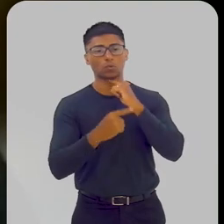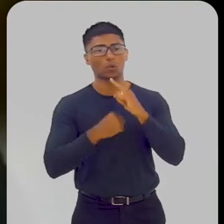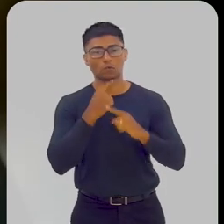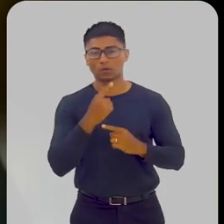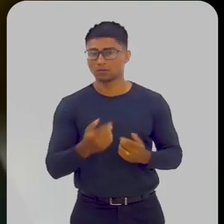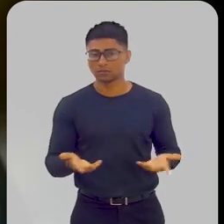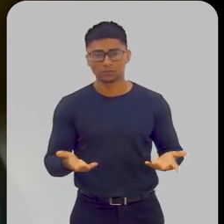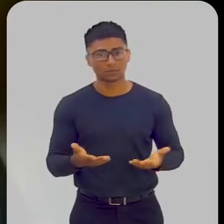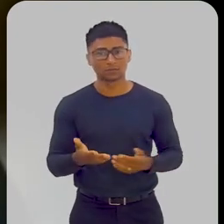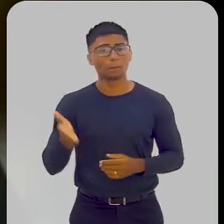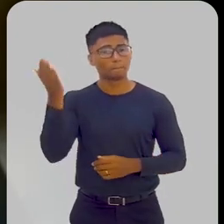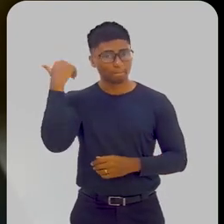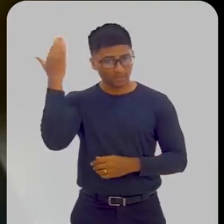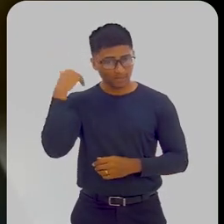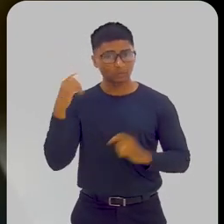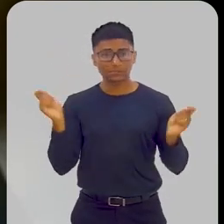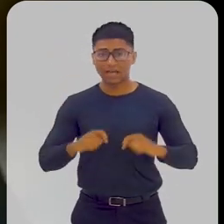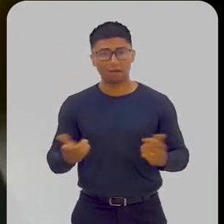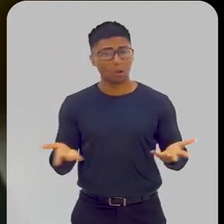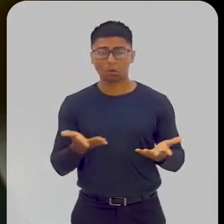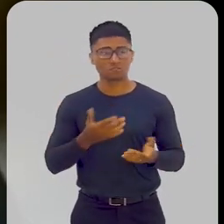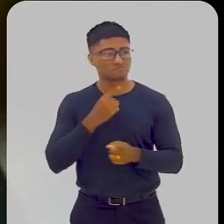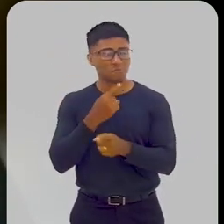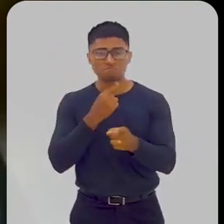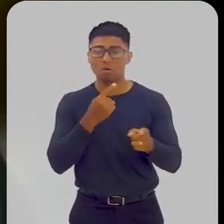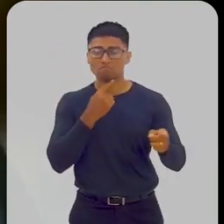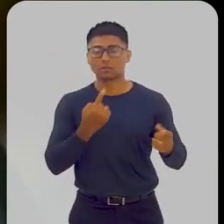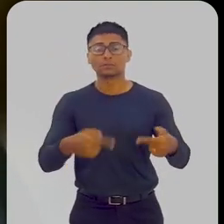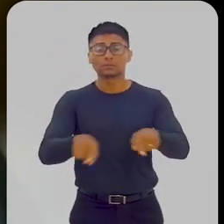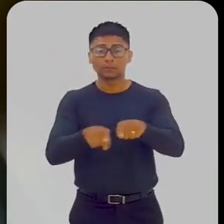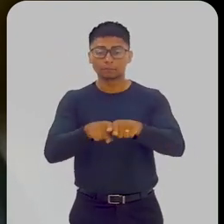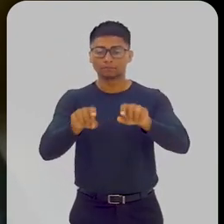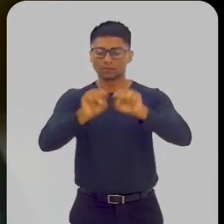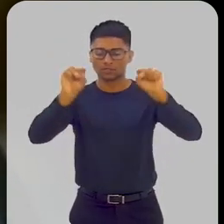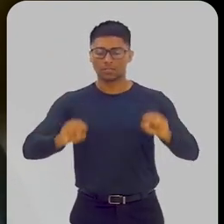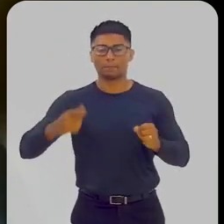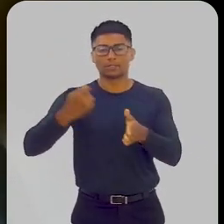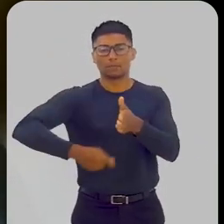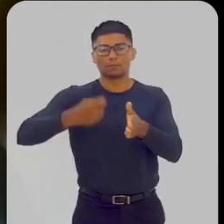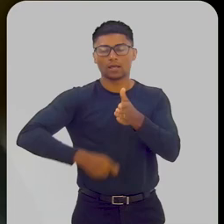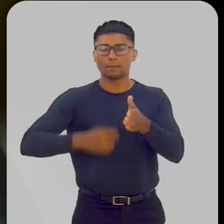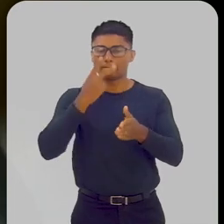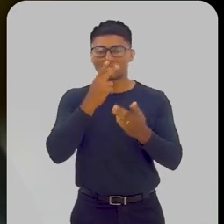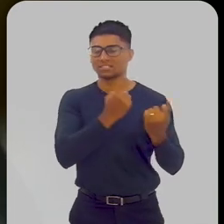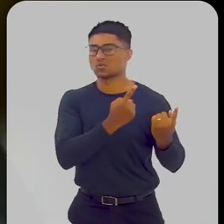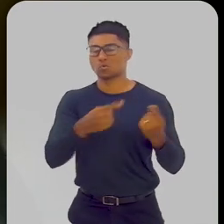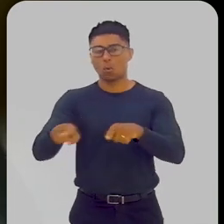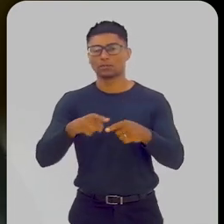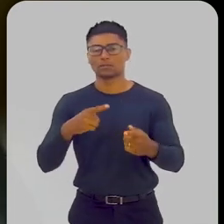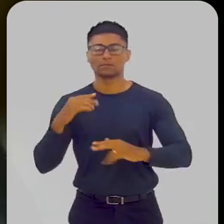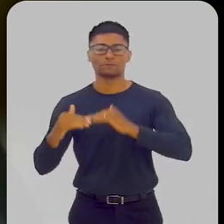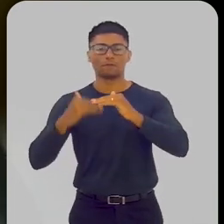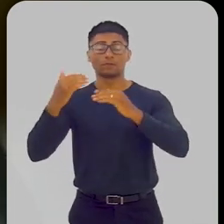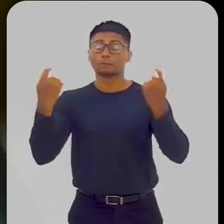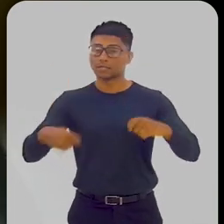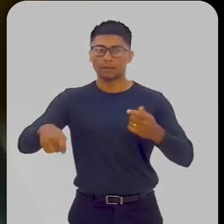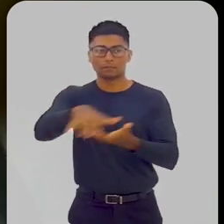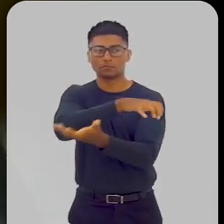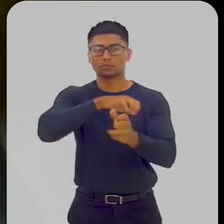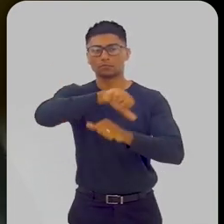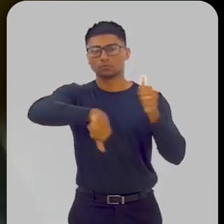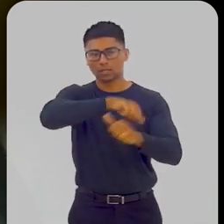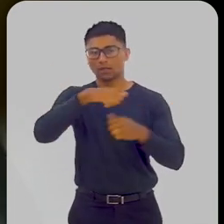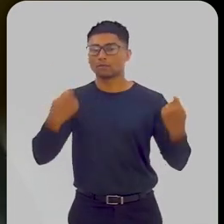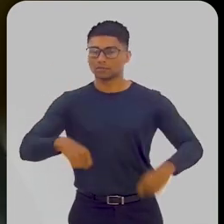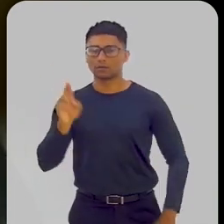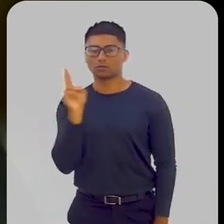projetos de porte, como a gente adquiriu nos últimos anos, né? O sistema tributário também joga em sentido contrário ao desenvolvimento do país. Precisamos de uma